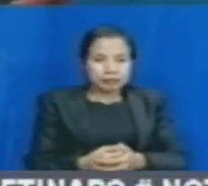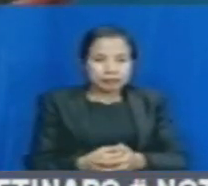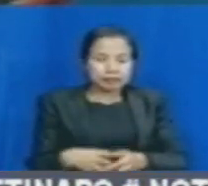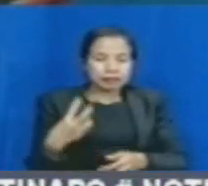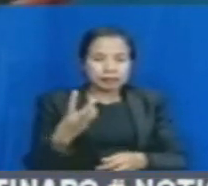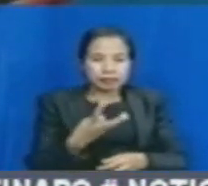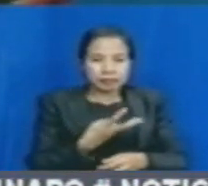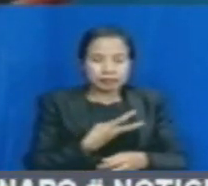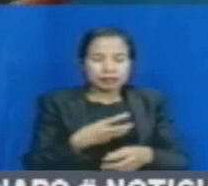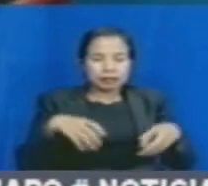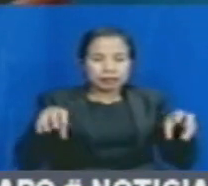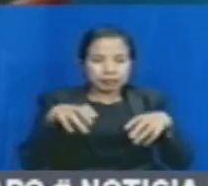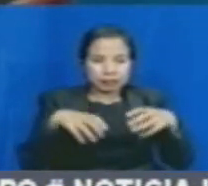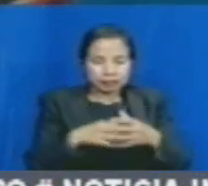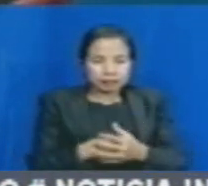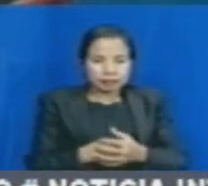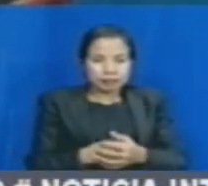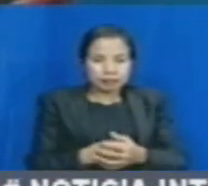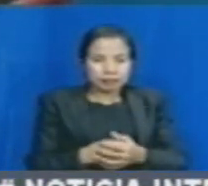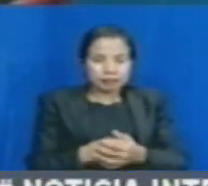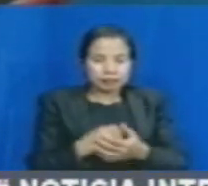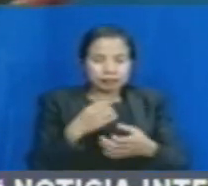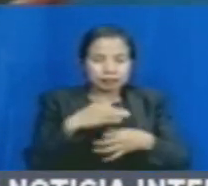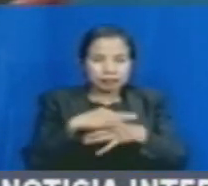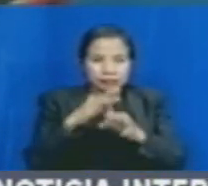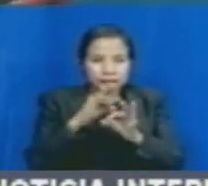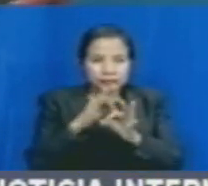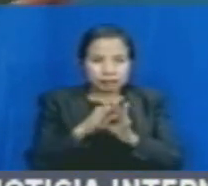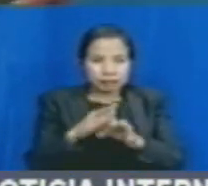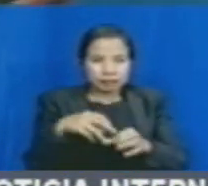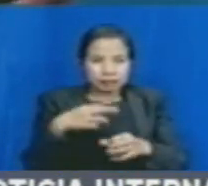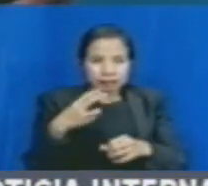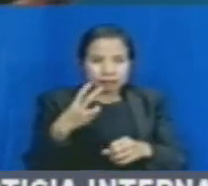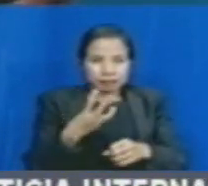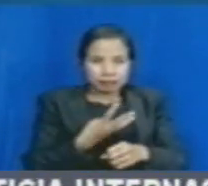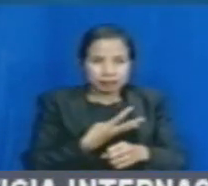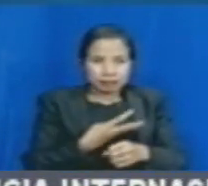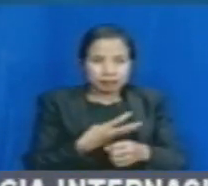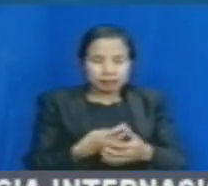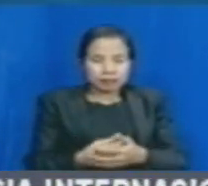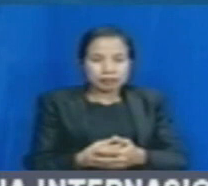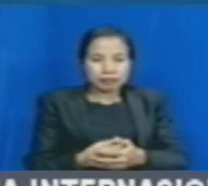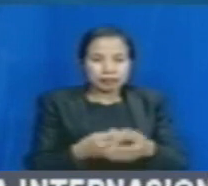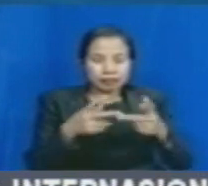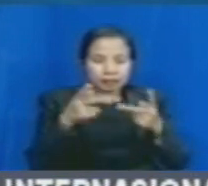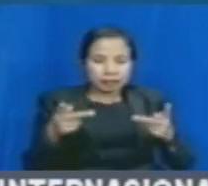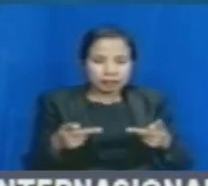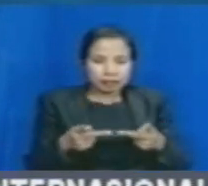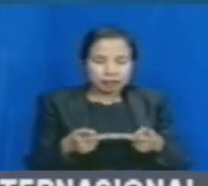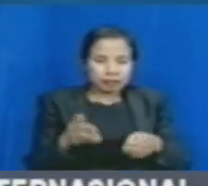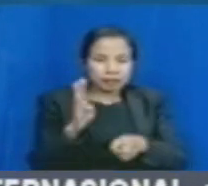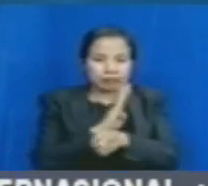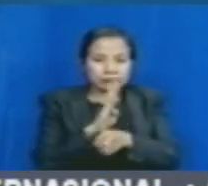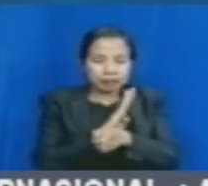ita serviço atu hadia itania ambiente negócio reforma